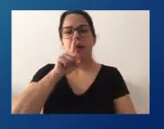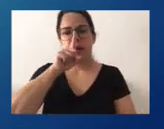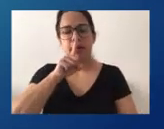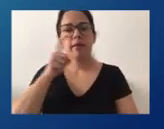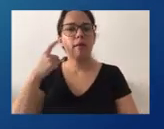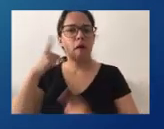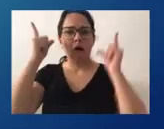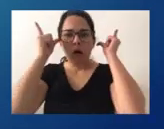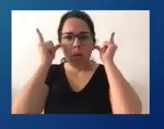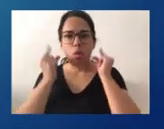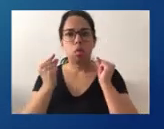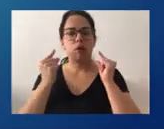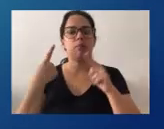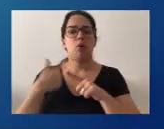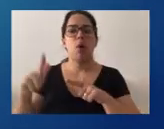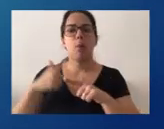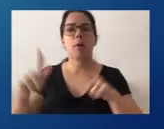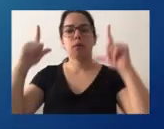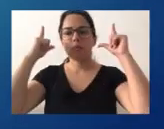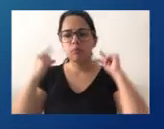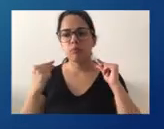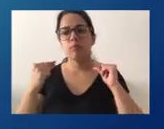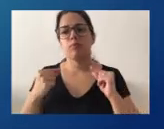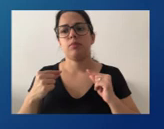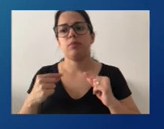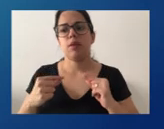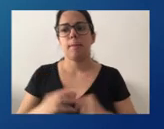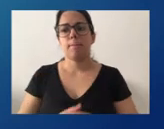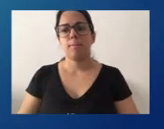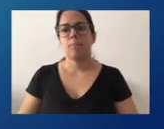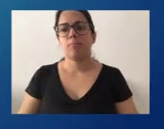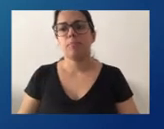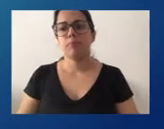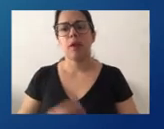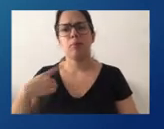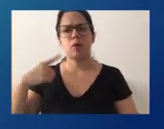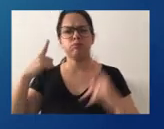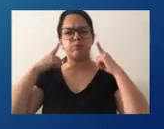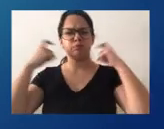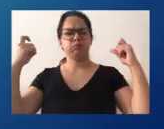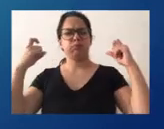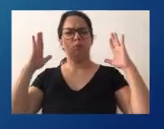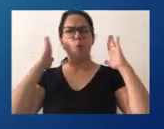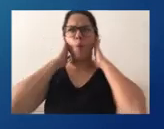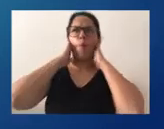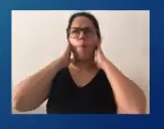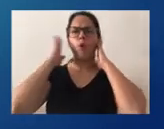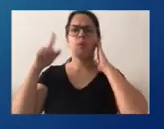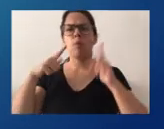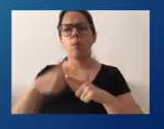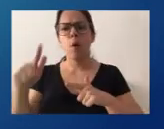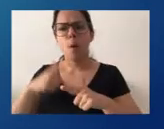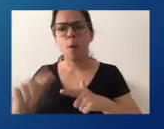né, por níveis de pressão sonora elevado, a redução transitória da acuidade auditiva, pode-se causar problemas como a